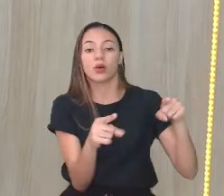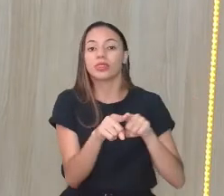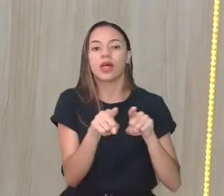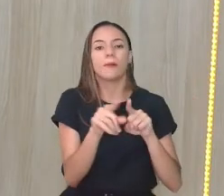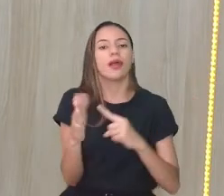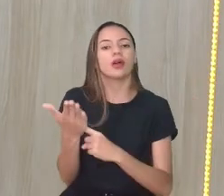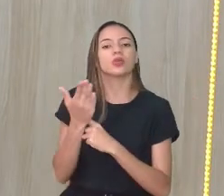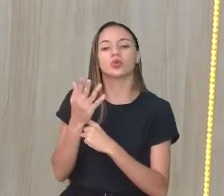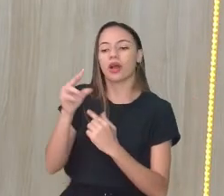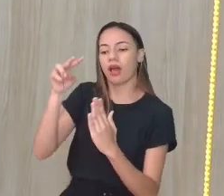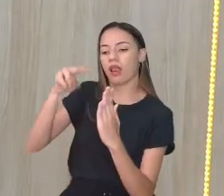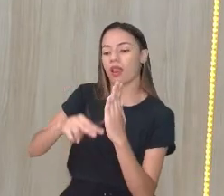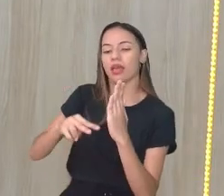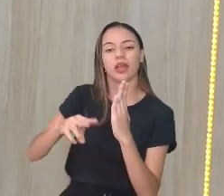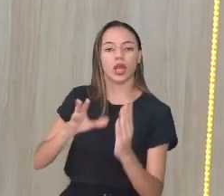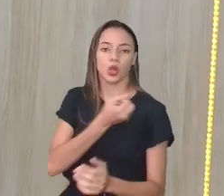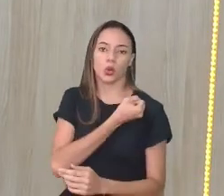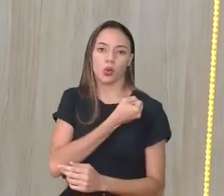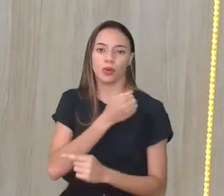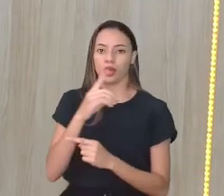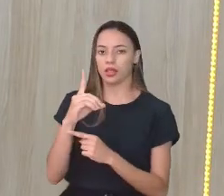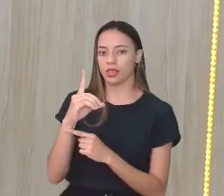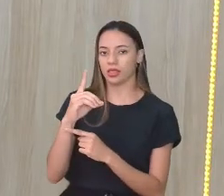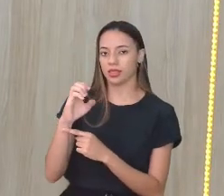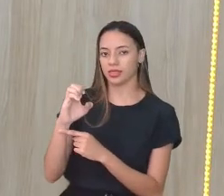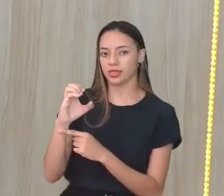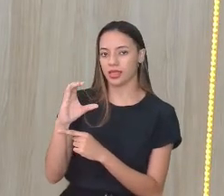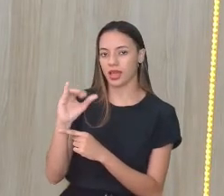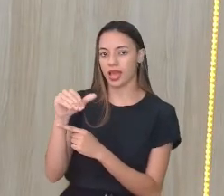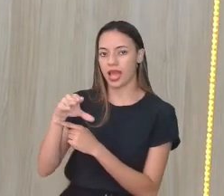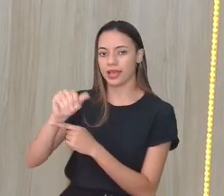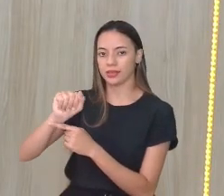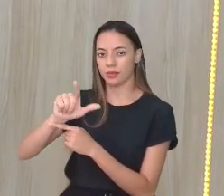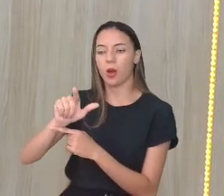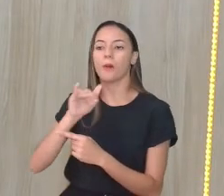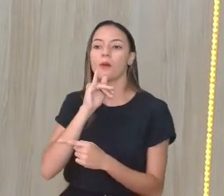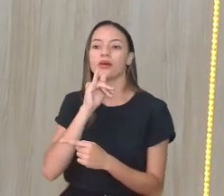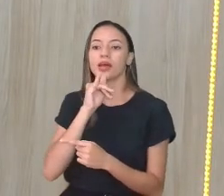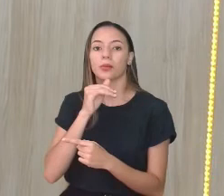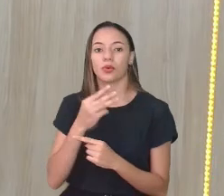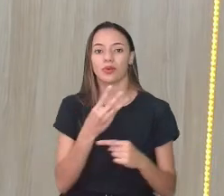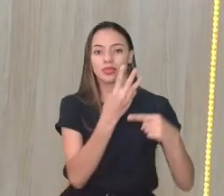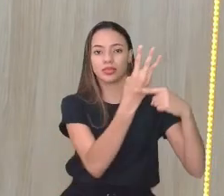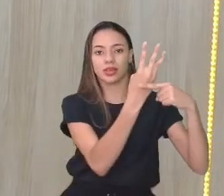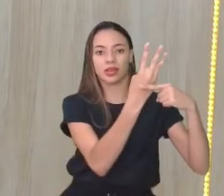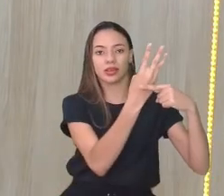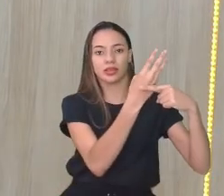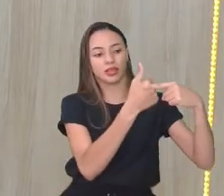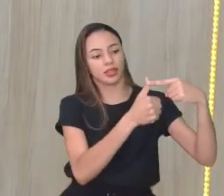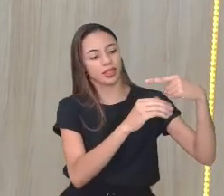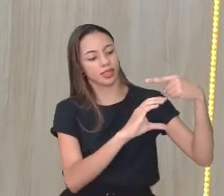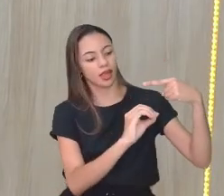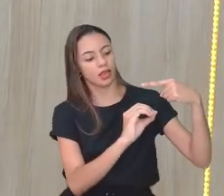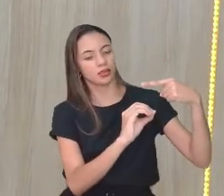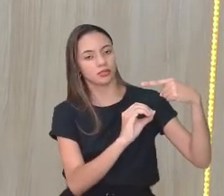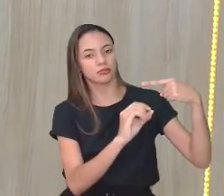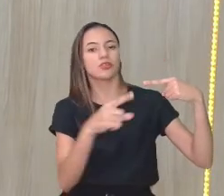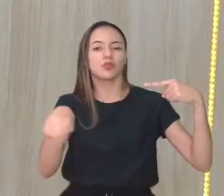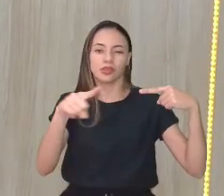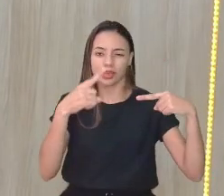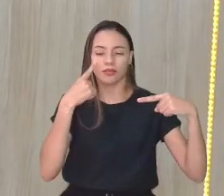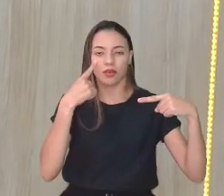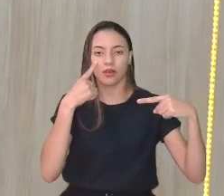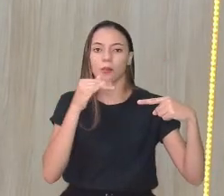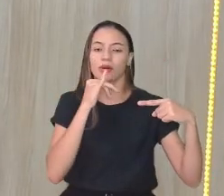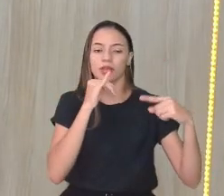os números decimais, né? Ou seja, 3 décimos. A gente vai ver que quando a gente representar o número na sua